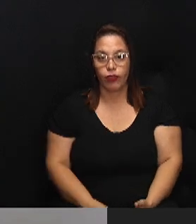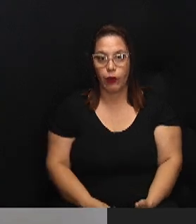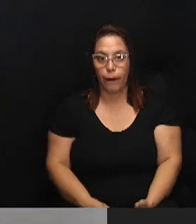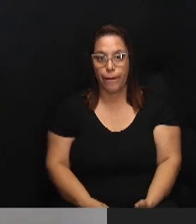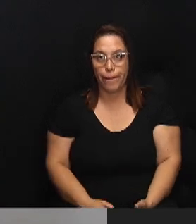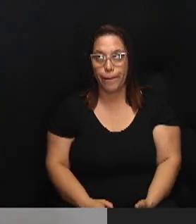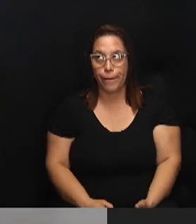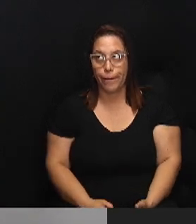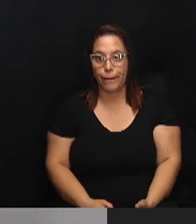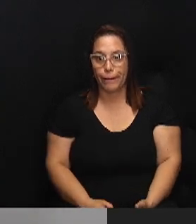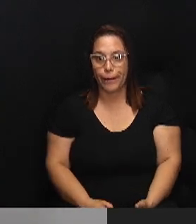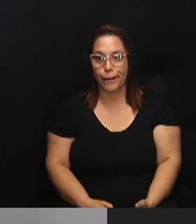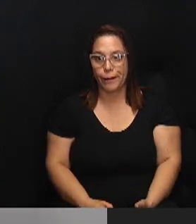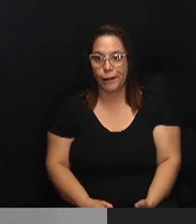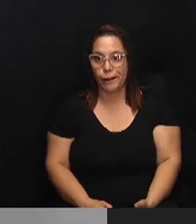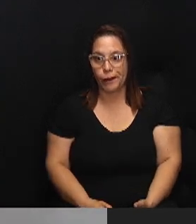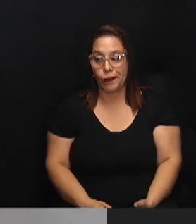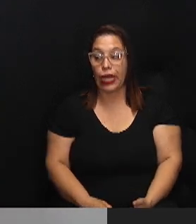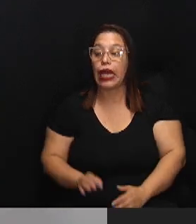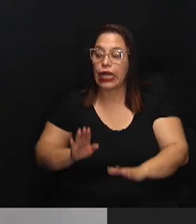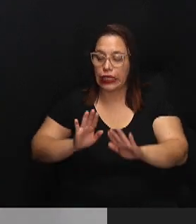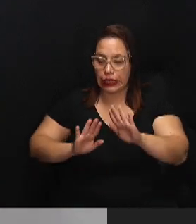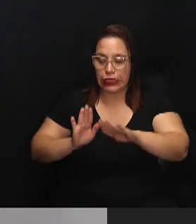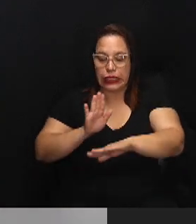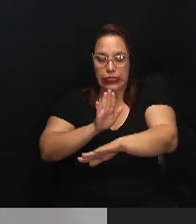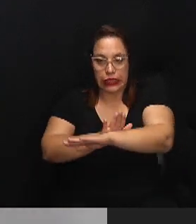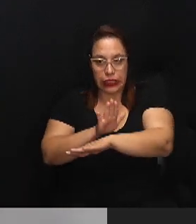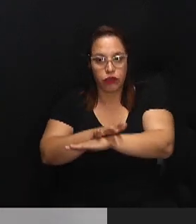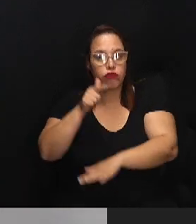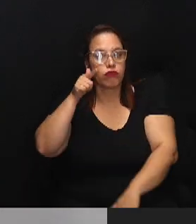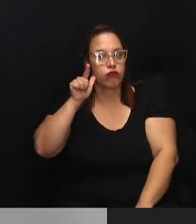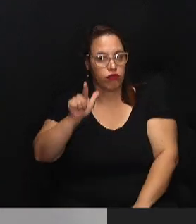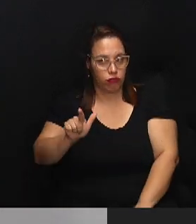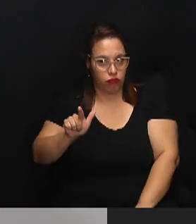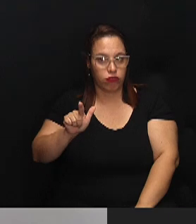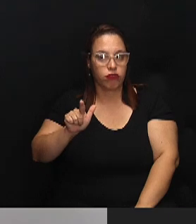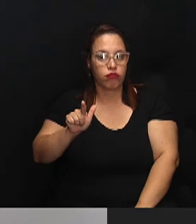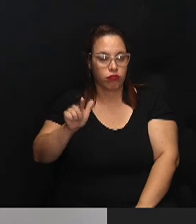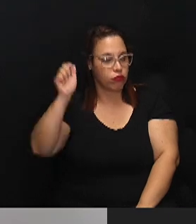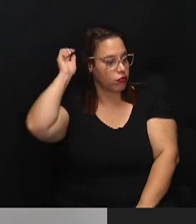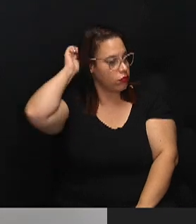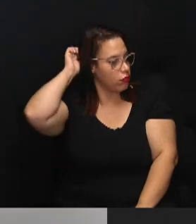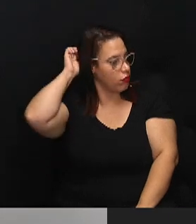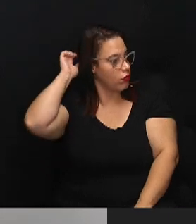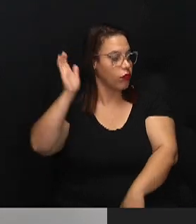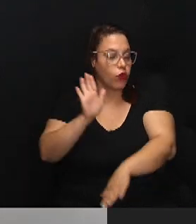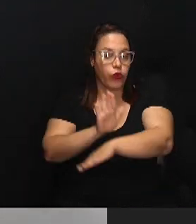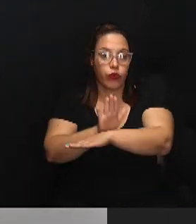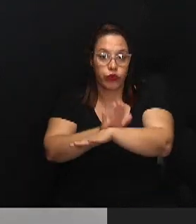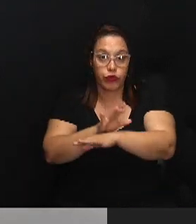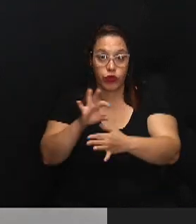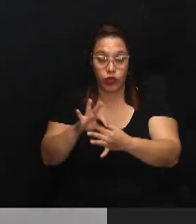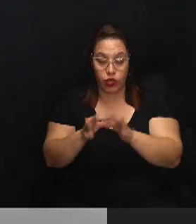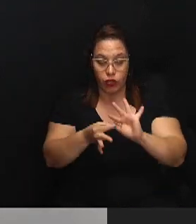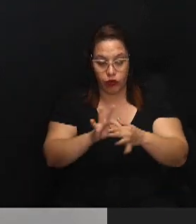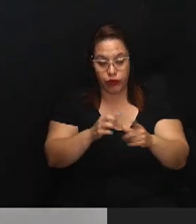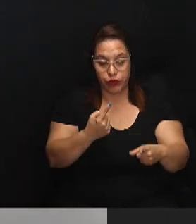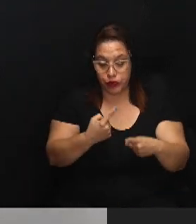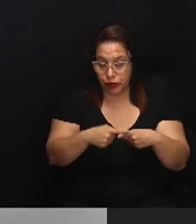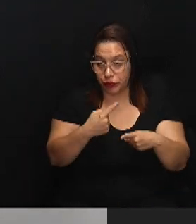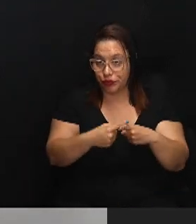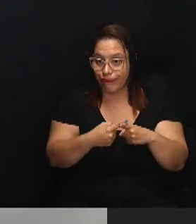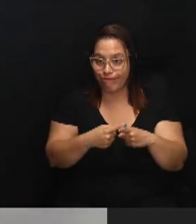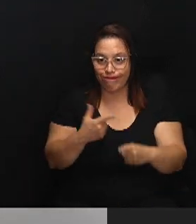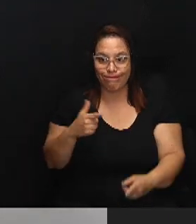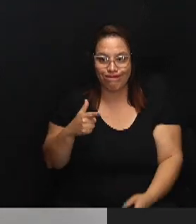eu digo, ajudado, né? A gente está conseguindo muito ajudar muitas mães dentro desse contexto, porque é algo que